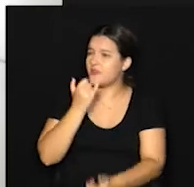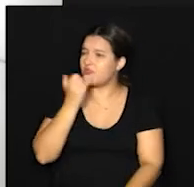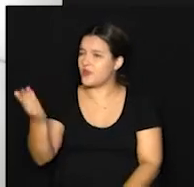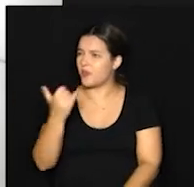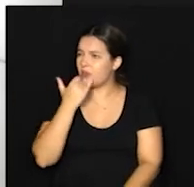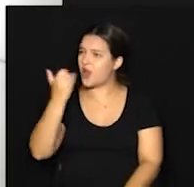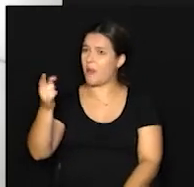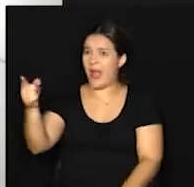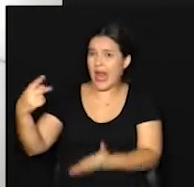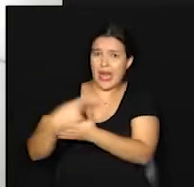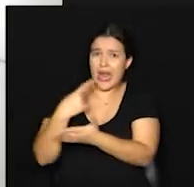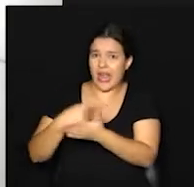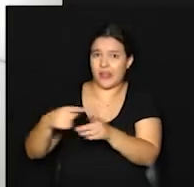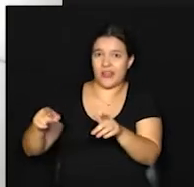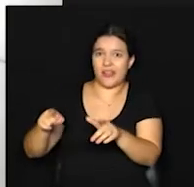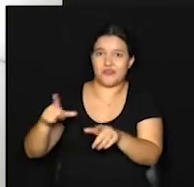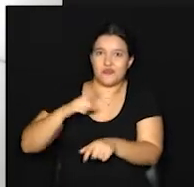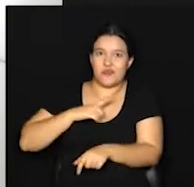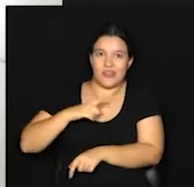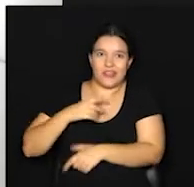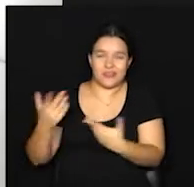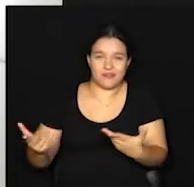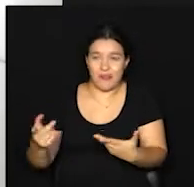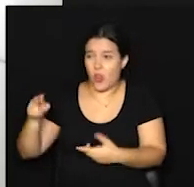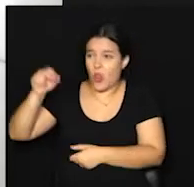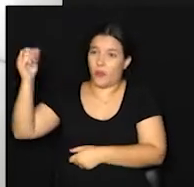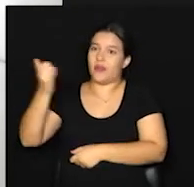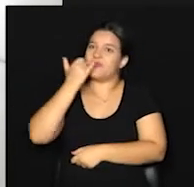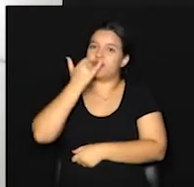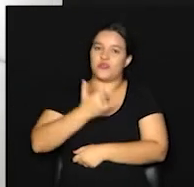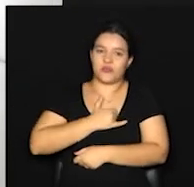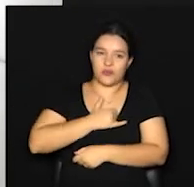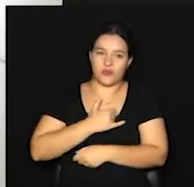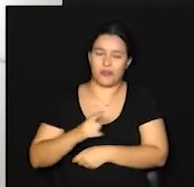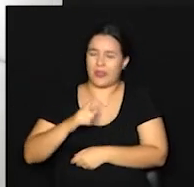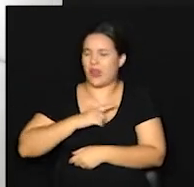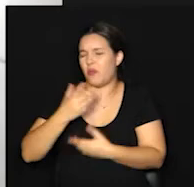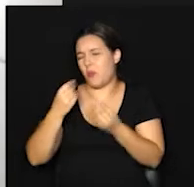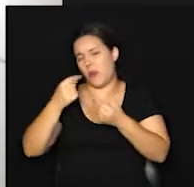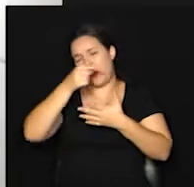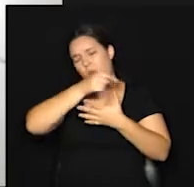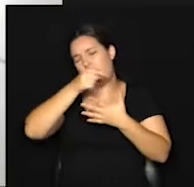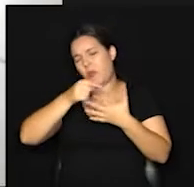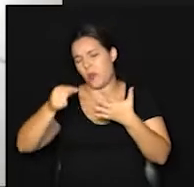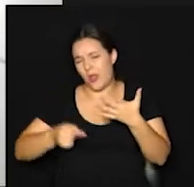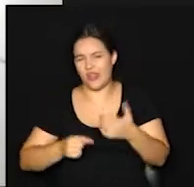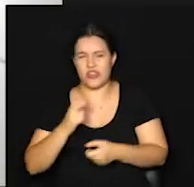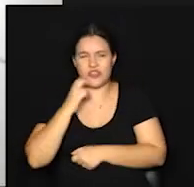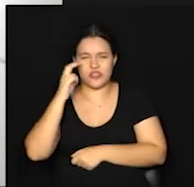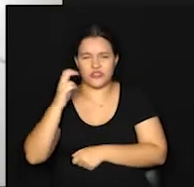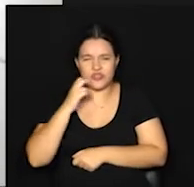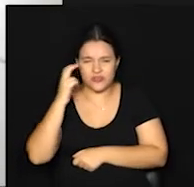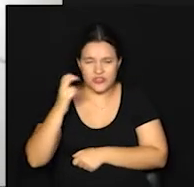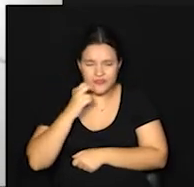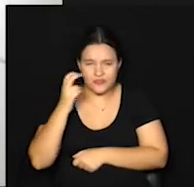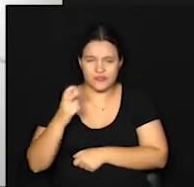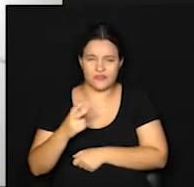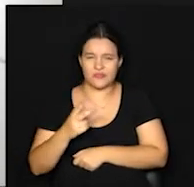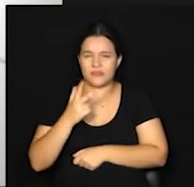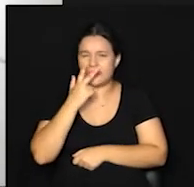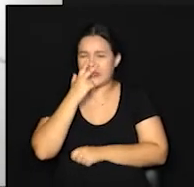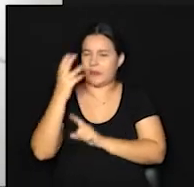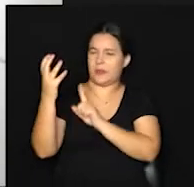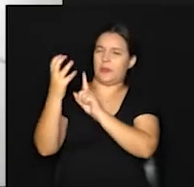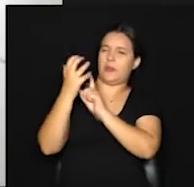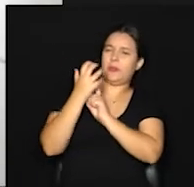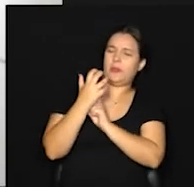foram muitas situações, né? No livro eu relato algumas delas, mas foram muitas situações vexatórias, situação de